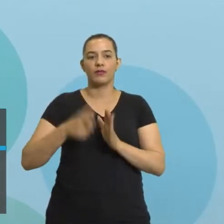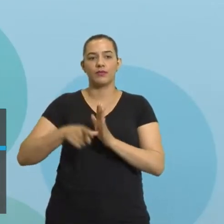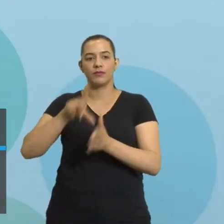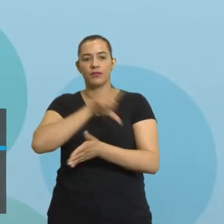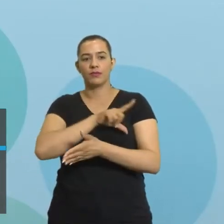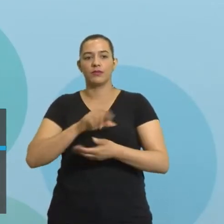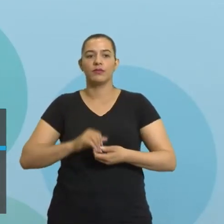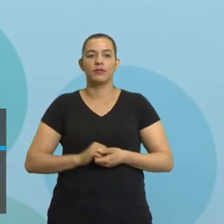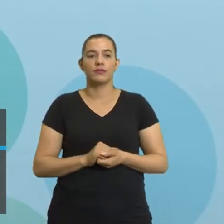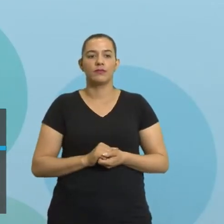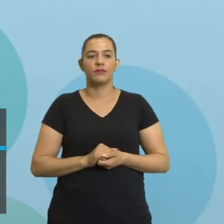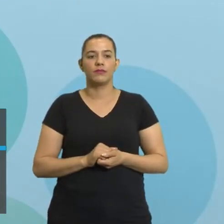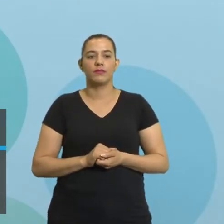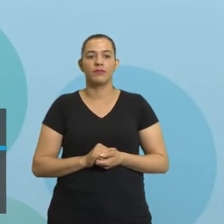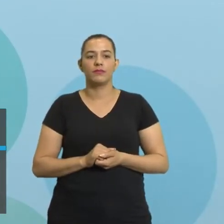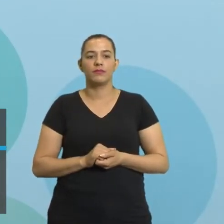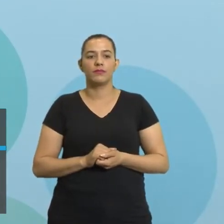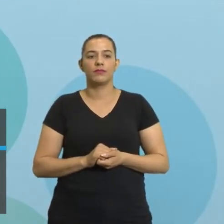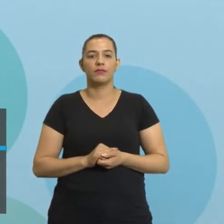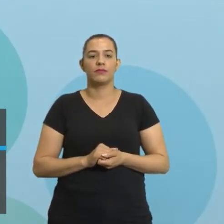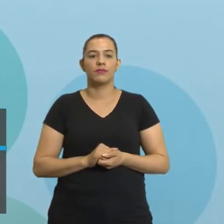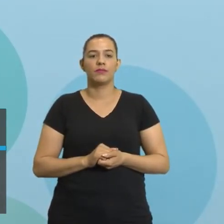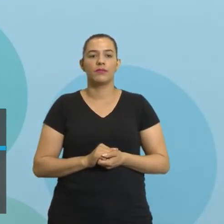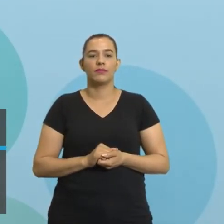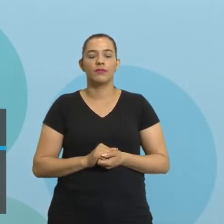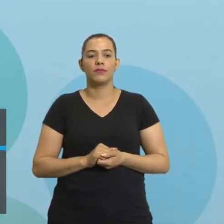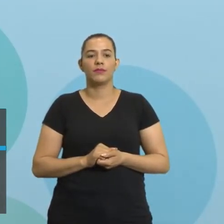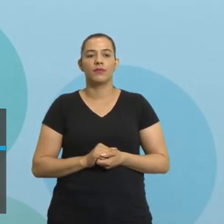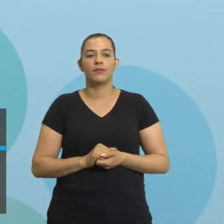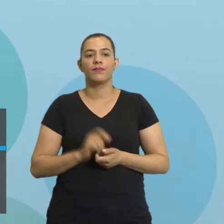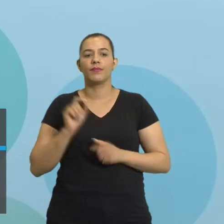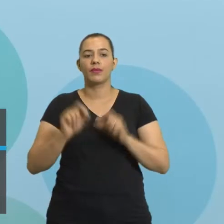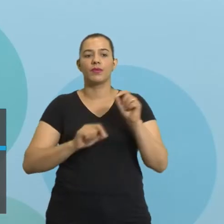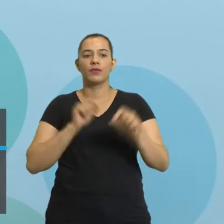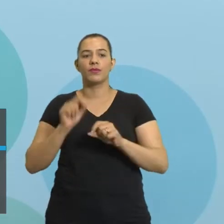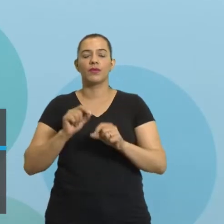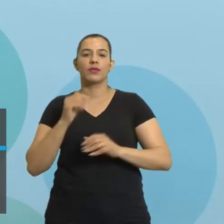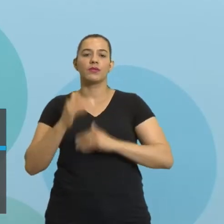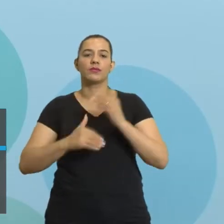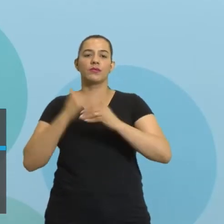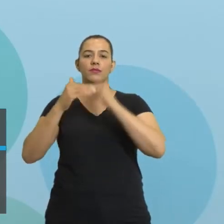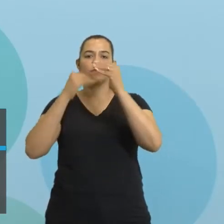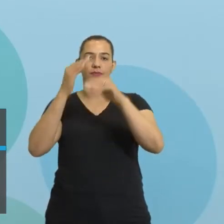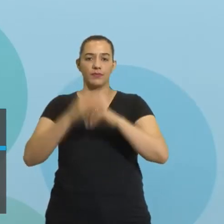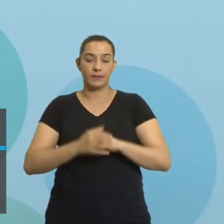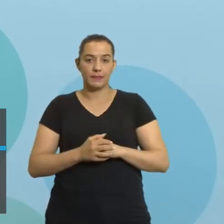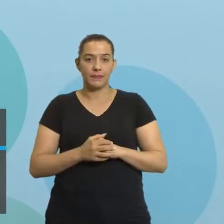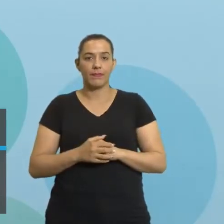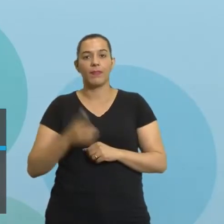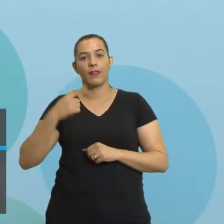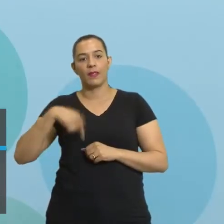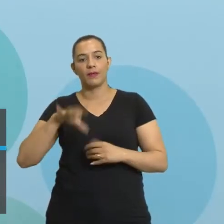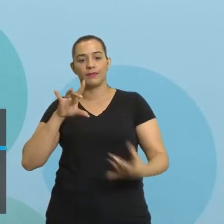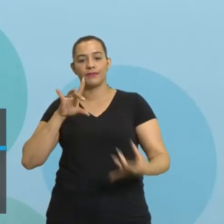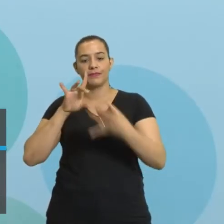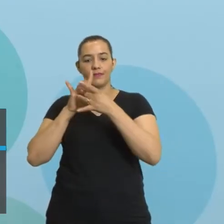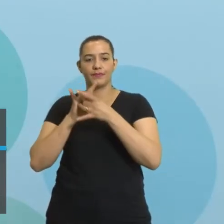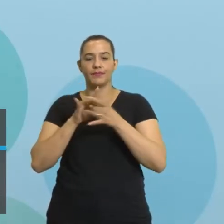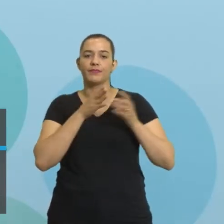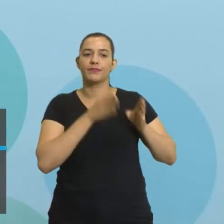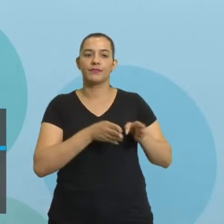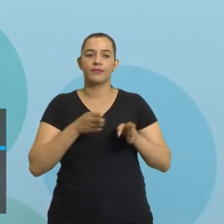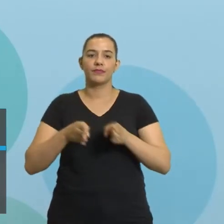tá? Bom, então, o que são esses processos, né? São eixos